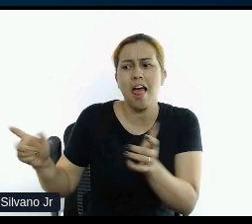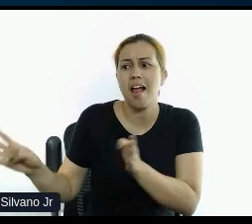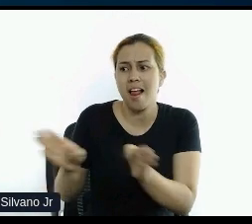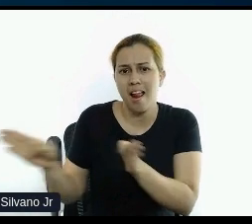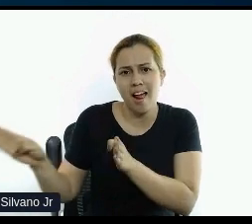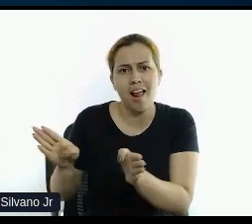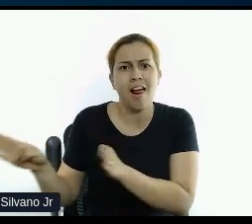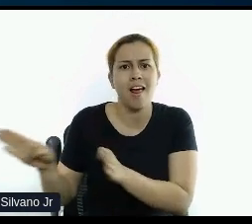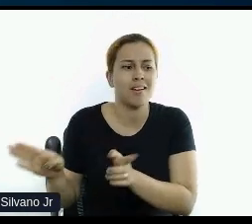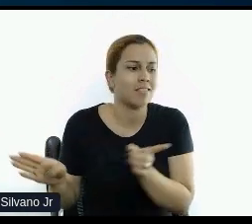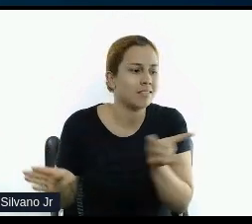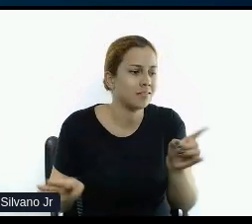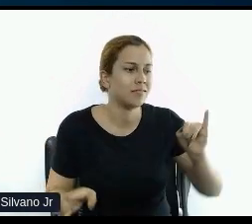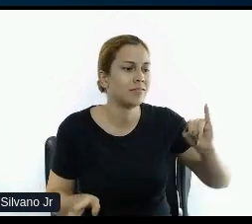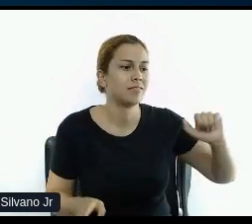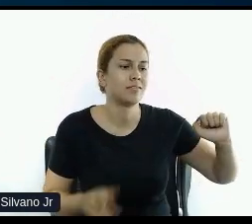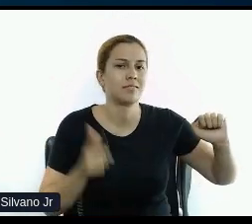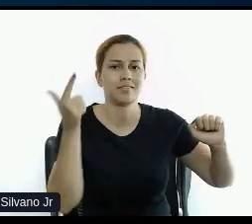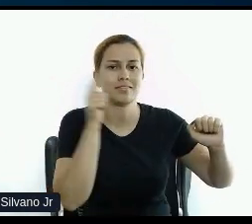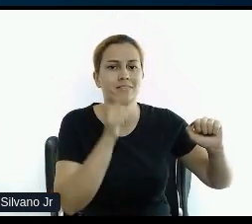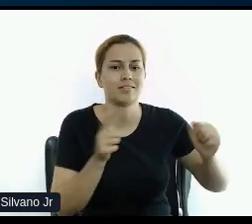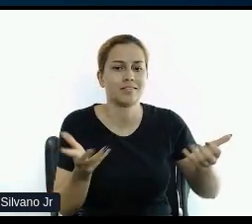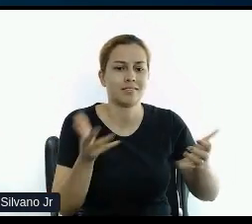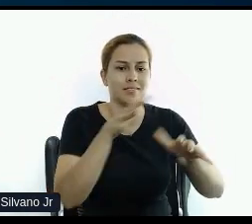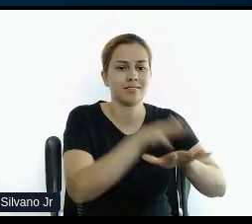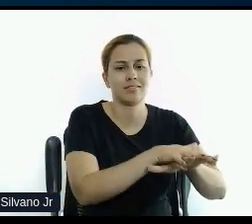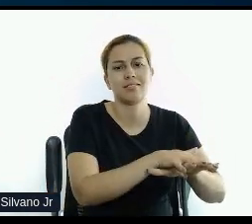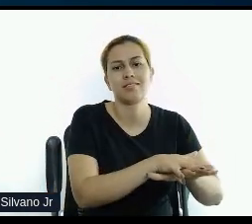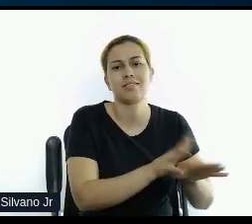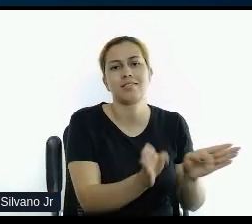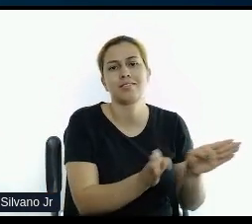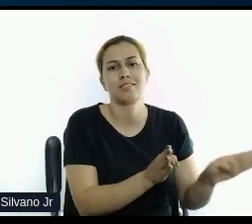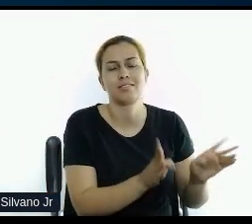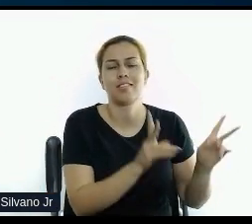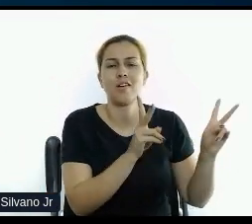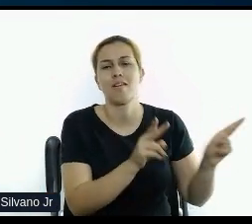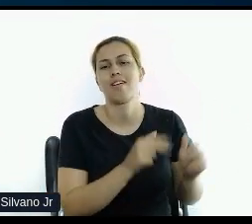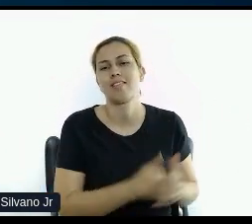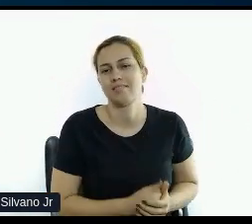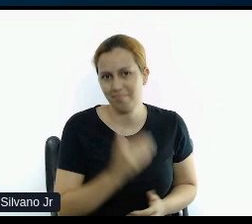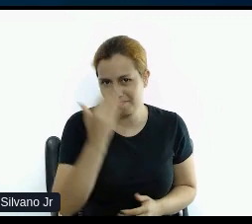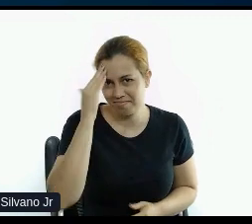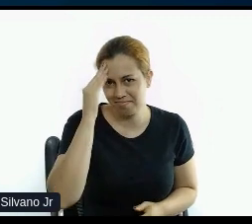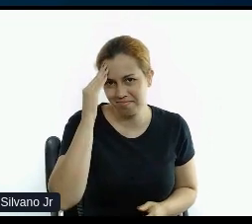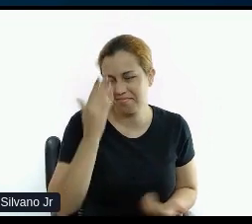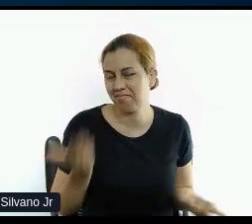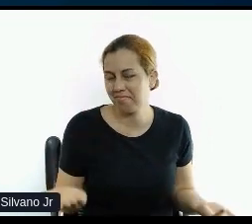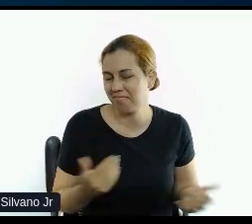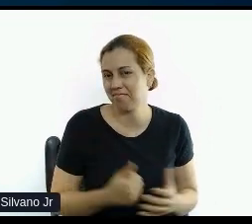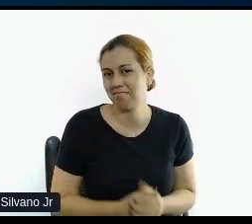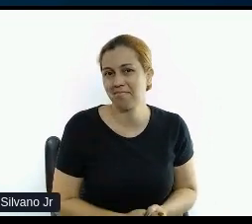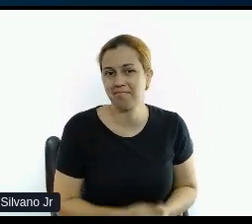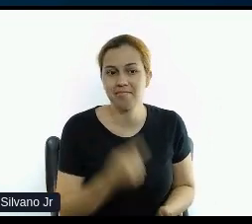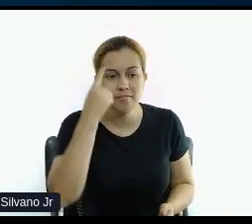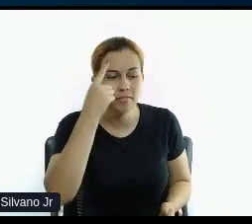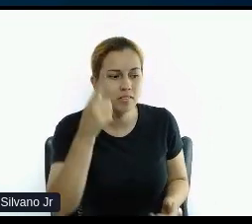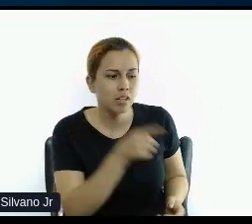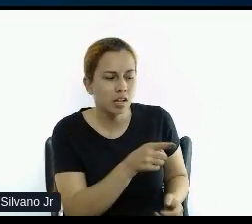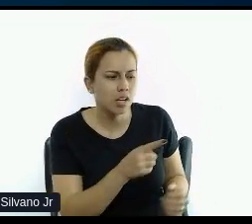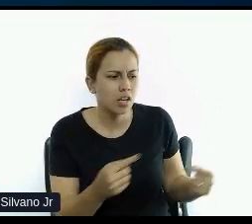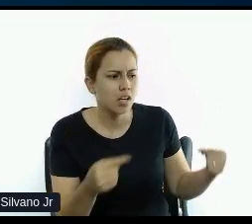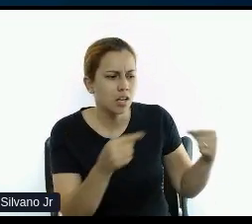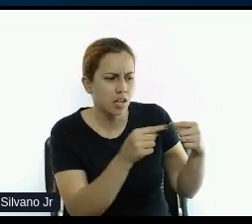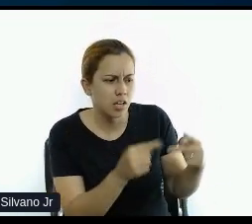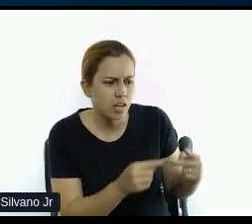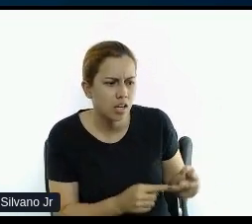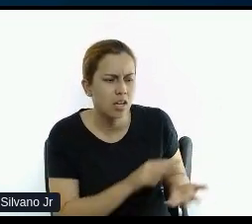de acessibilidades em pipelines de software. Então, você só consegue lançar uma aplicação para produção se essa aplicação for acessível. Então, uma